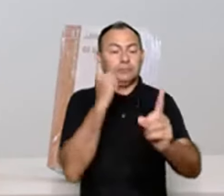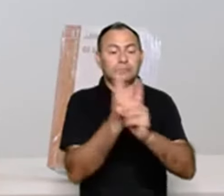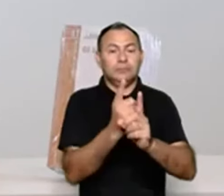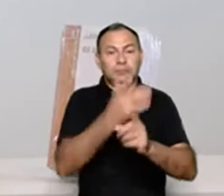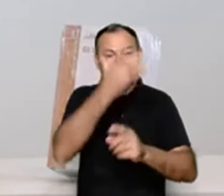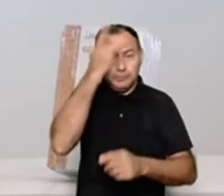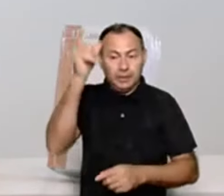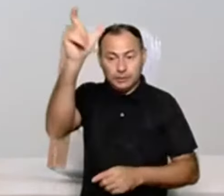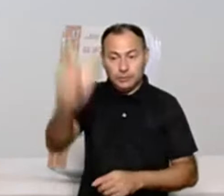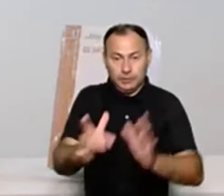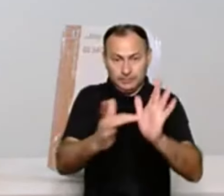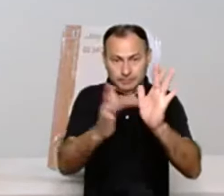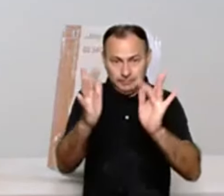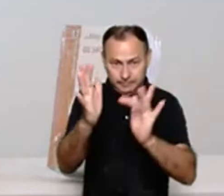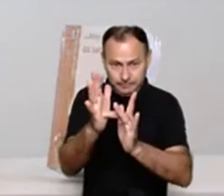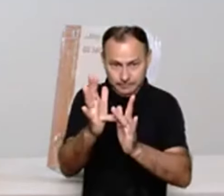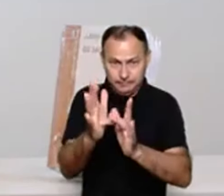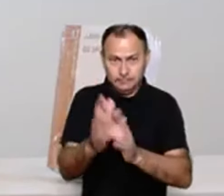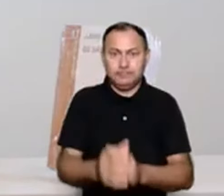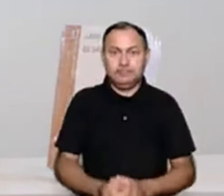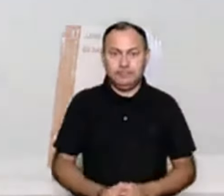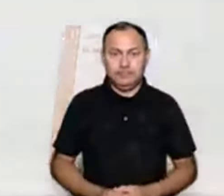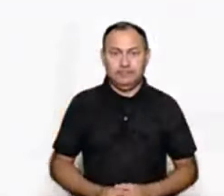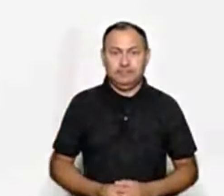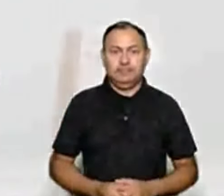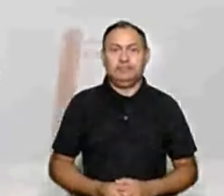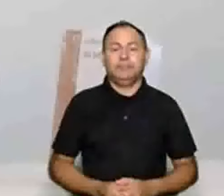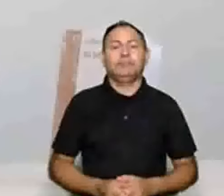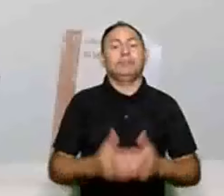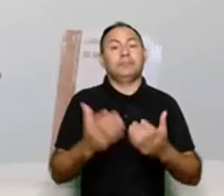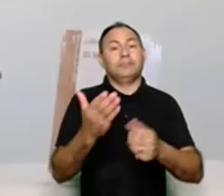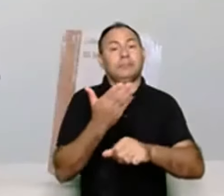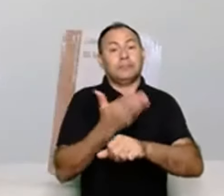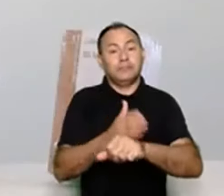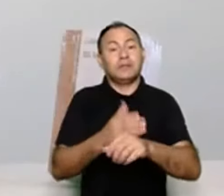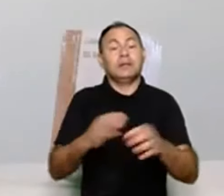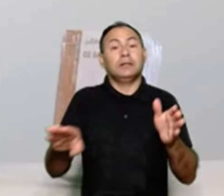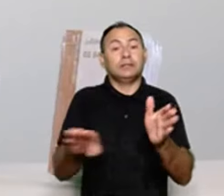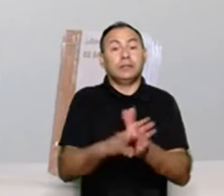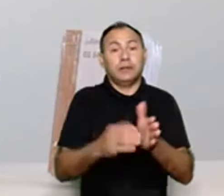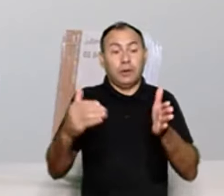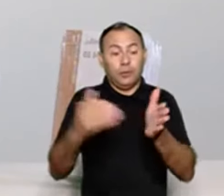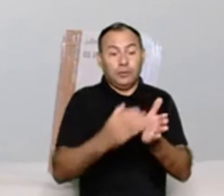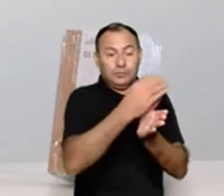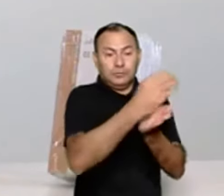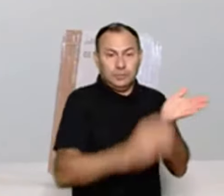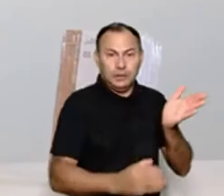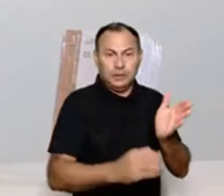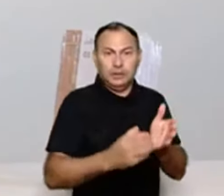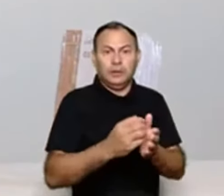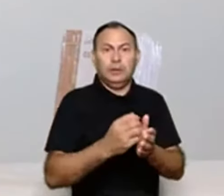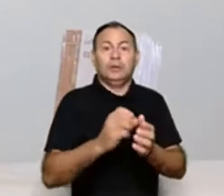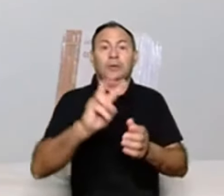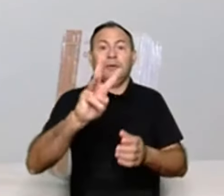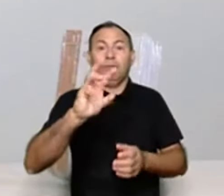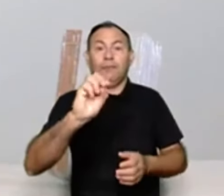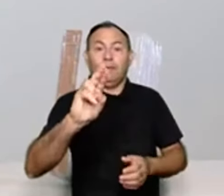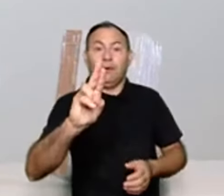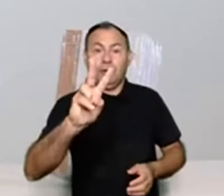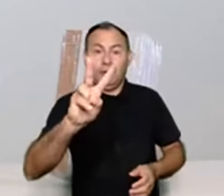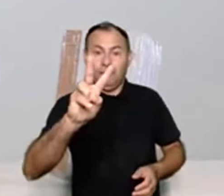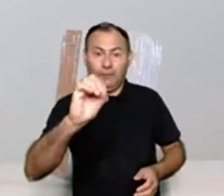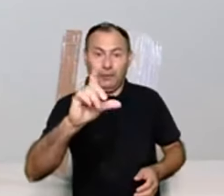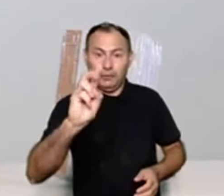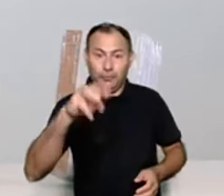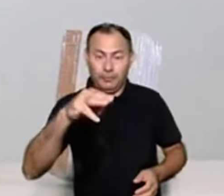encontro com a pessoa de Jesus Cristo. Praticamente, chegando ao último capítulo do volume 11 do nosso texto,